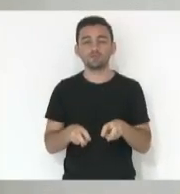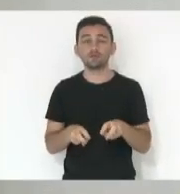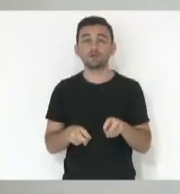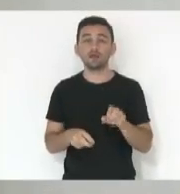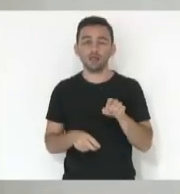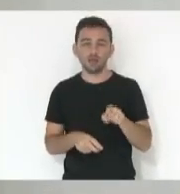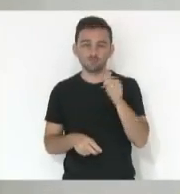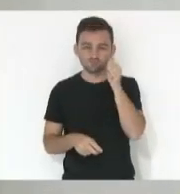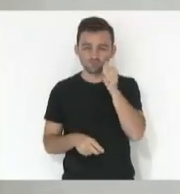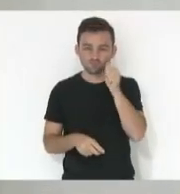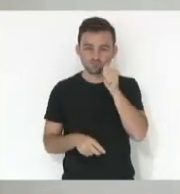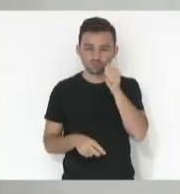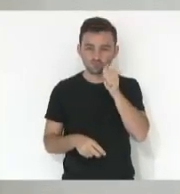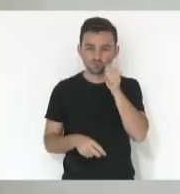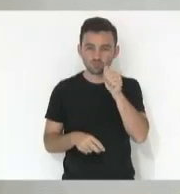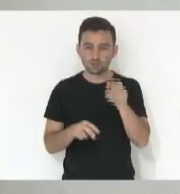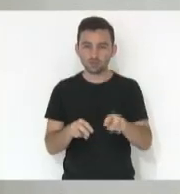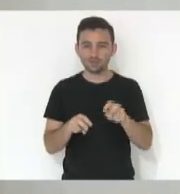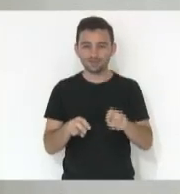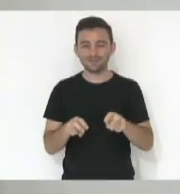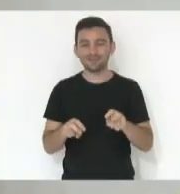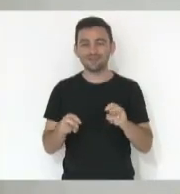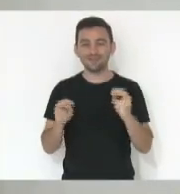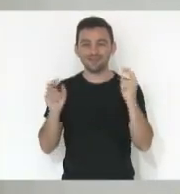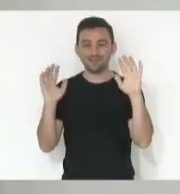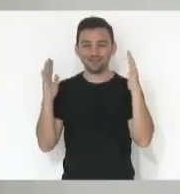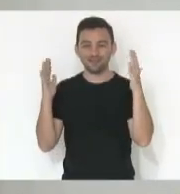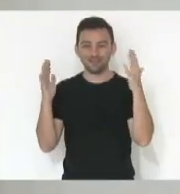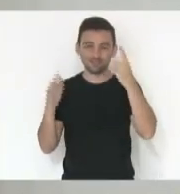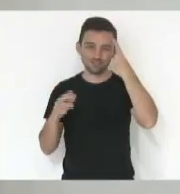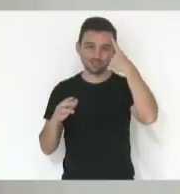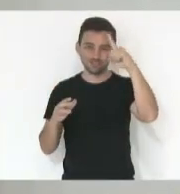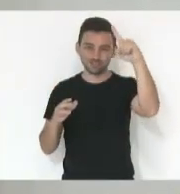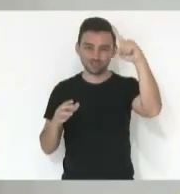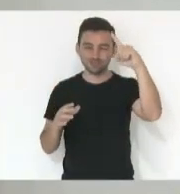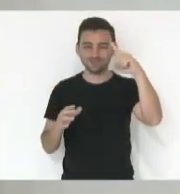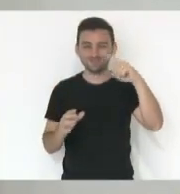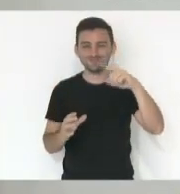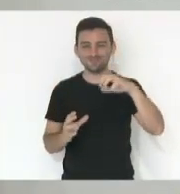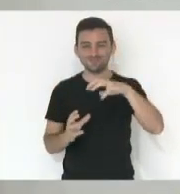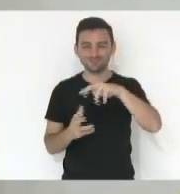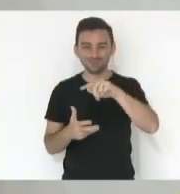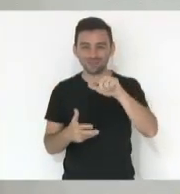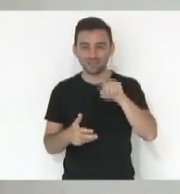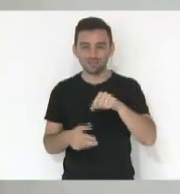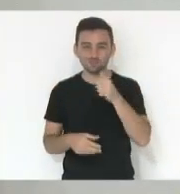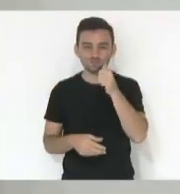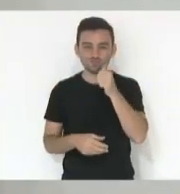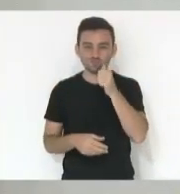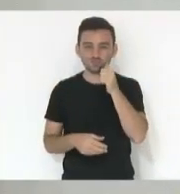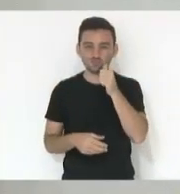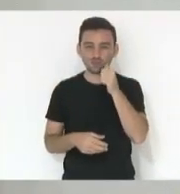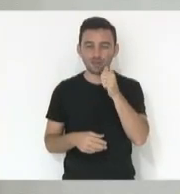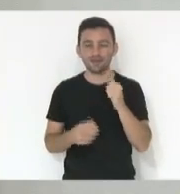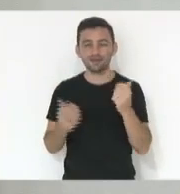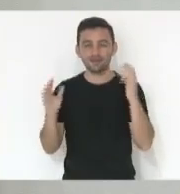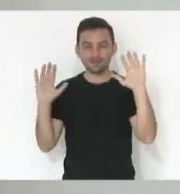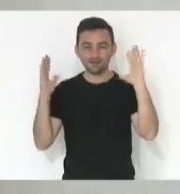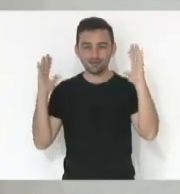mulheres agricultoras, lá comemorando o Dia Internacional da Mulher, se é que teriam algo para